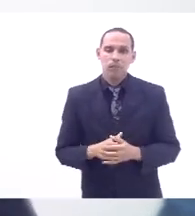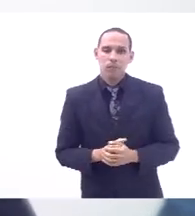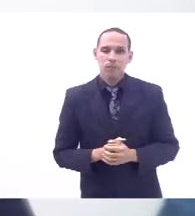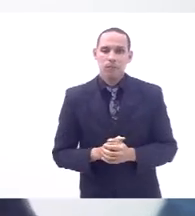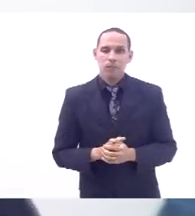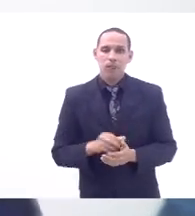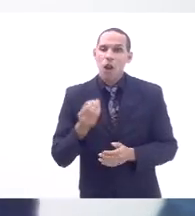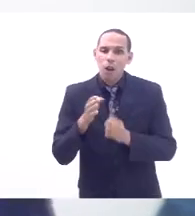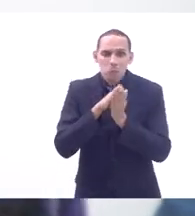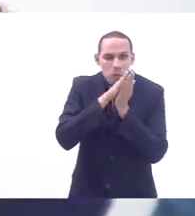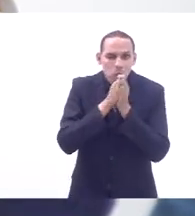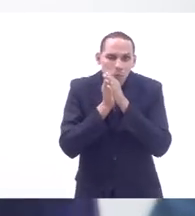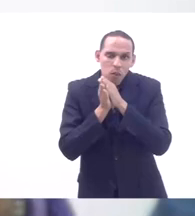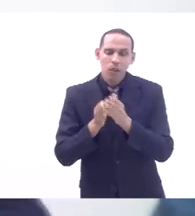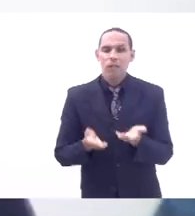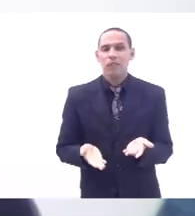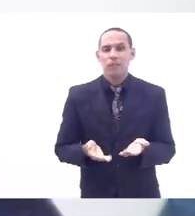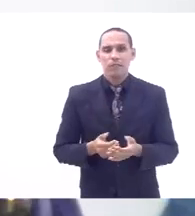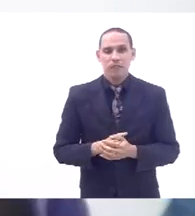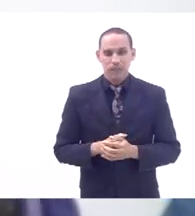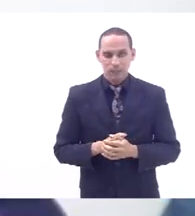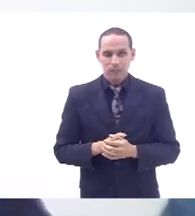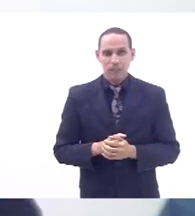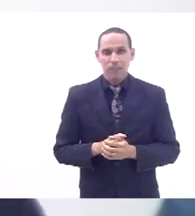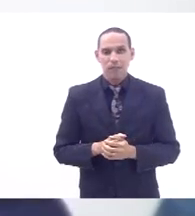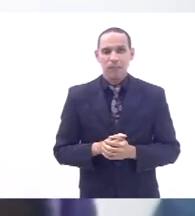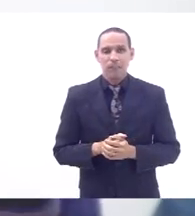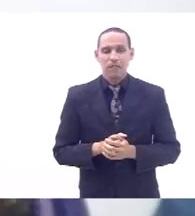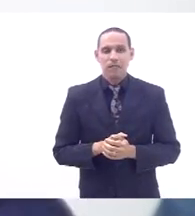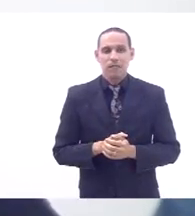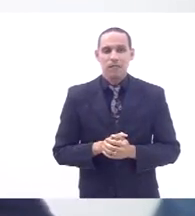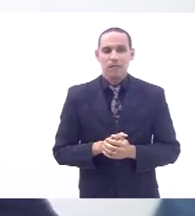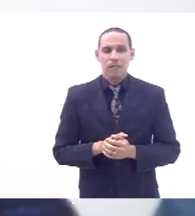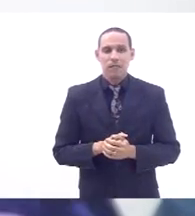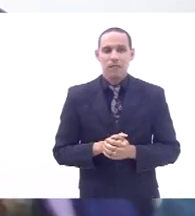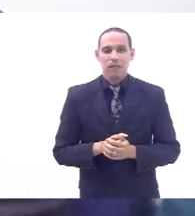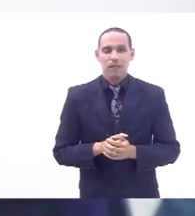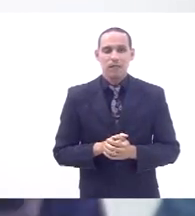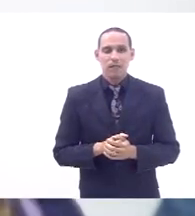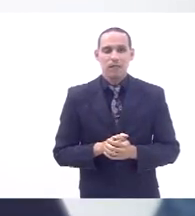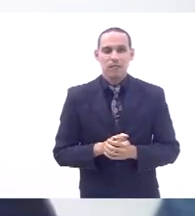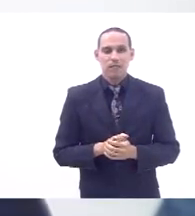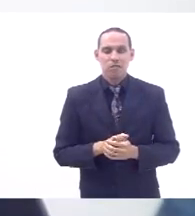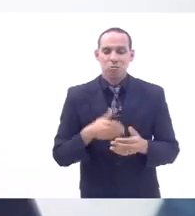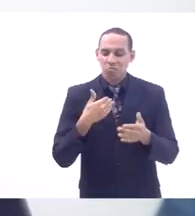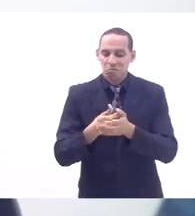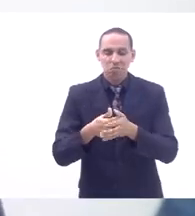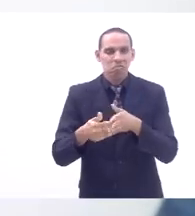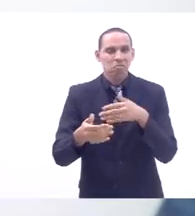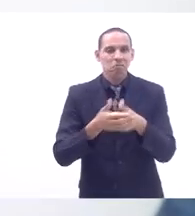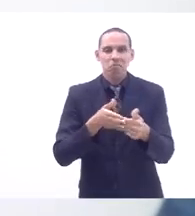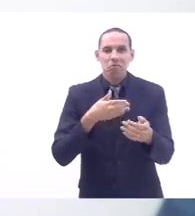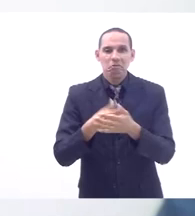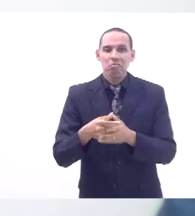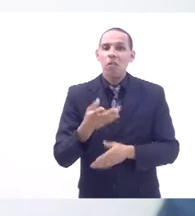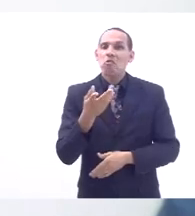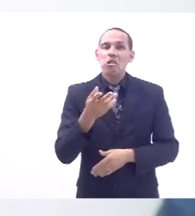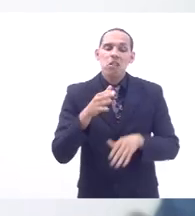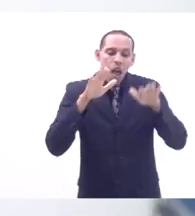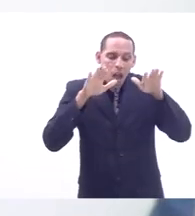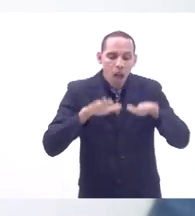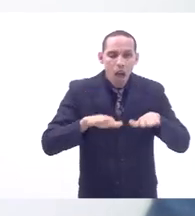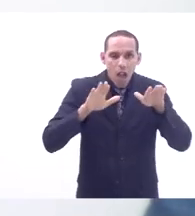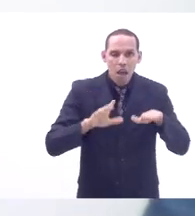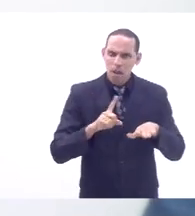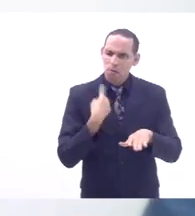o. Babalawo. Gbogbo nkan to wu ta gbodo mo se ti o ba ti si fe a le. Não importa o que você cultua, o que a